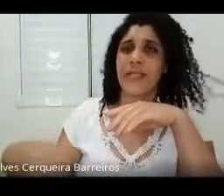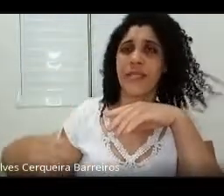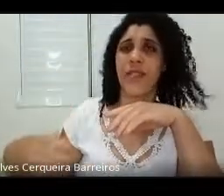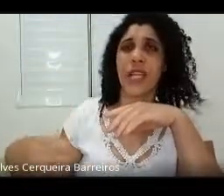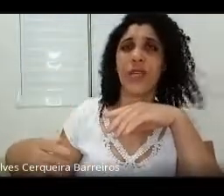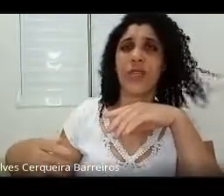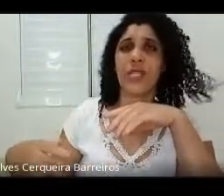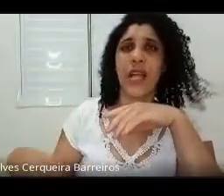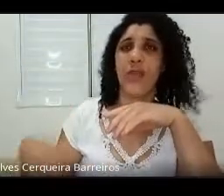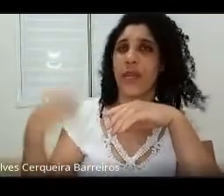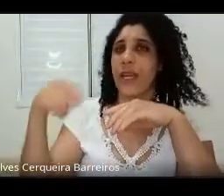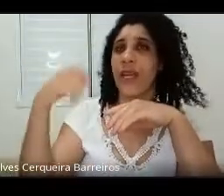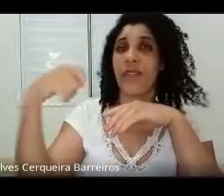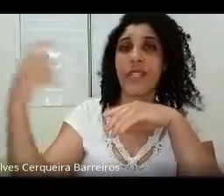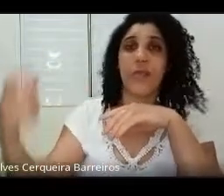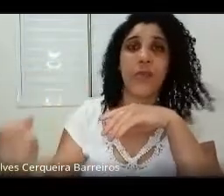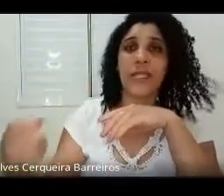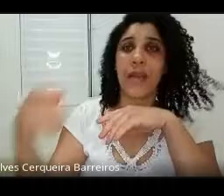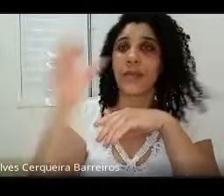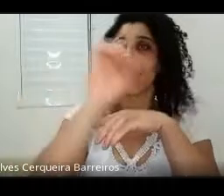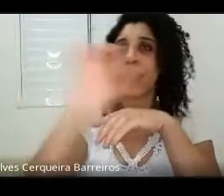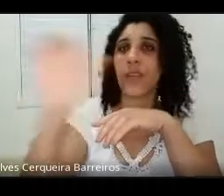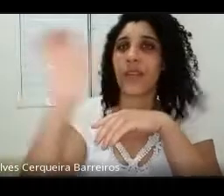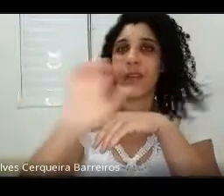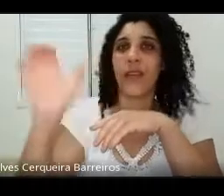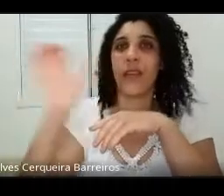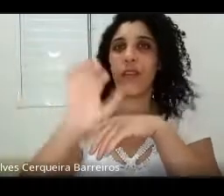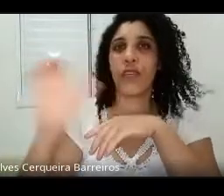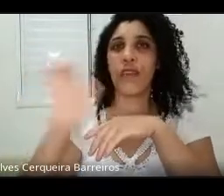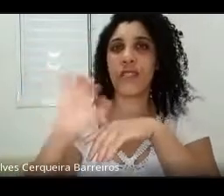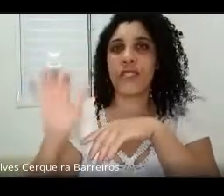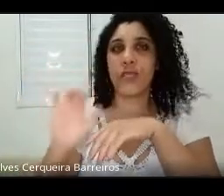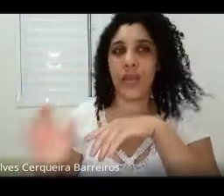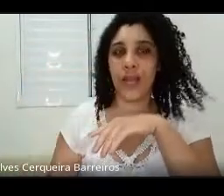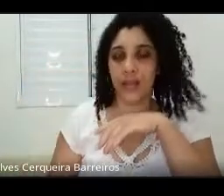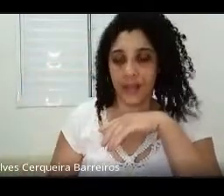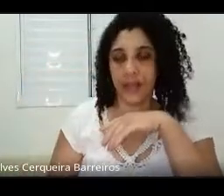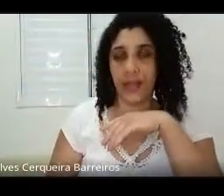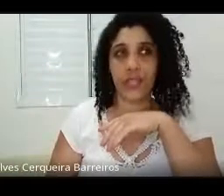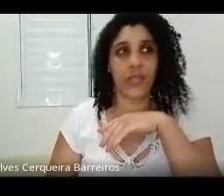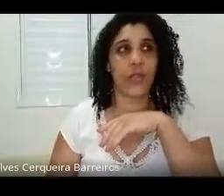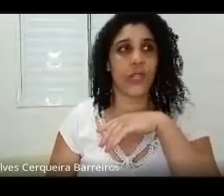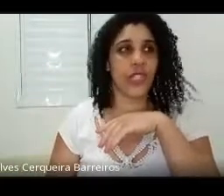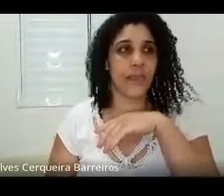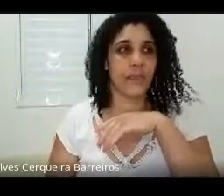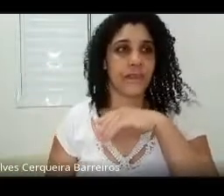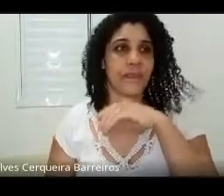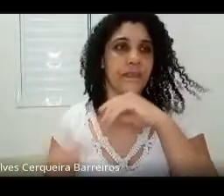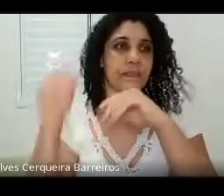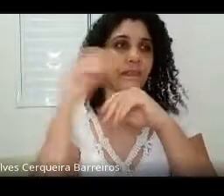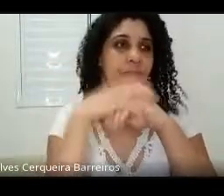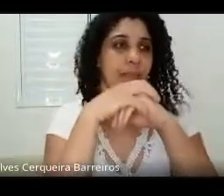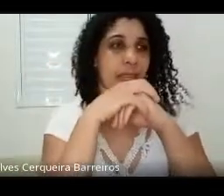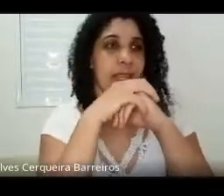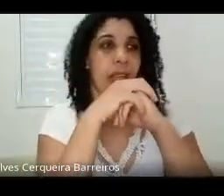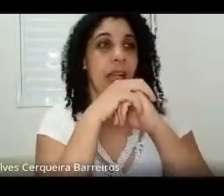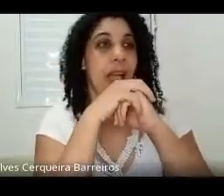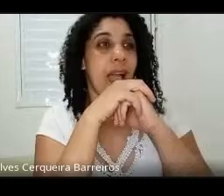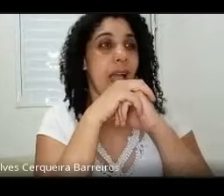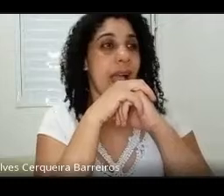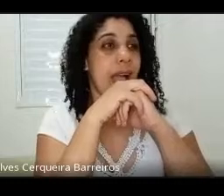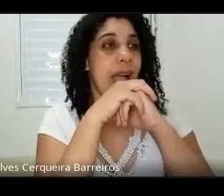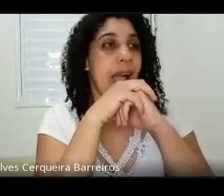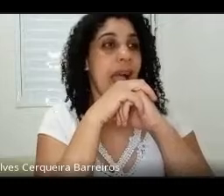dos países. Se eu sei o sinal, é claro que vai ser muito mais rápido do que eu ficar fazendo a datilologia.